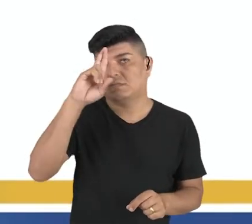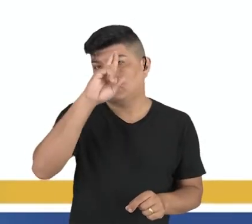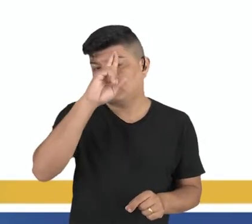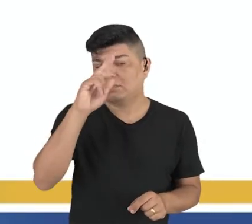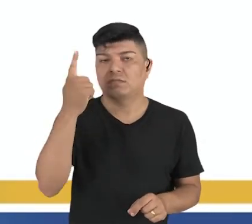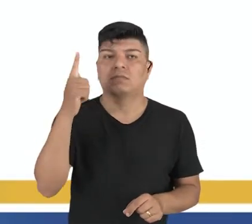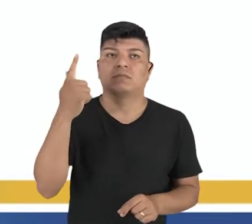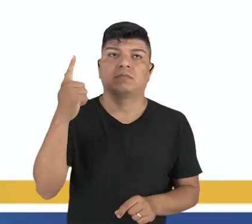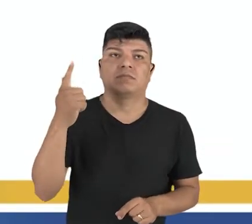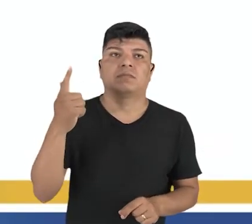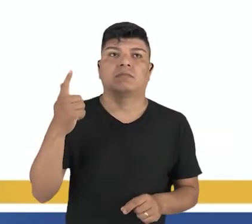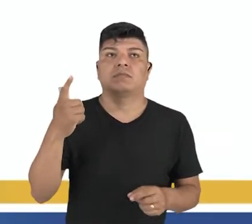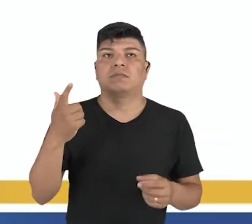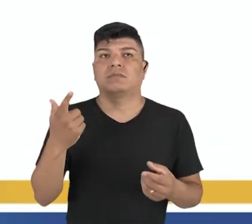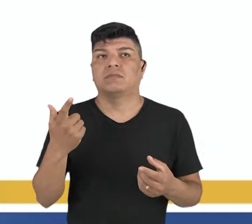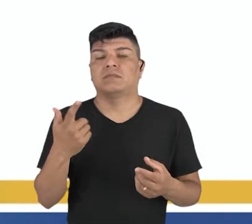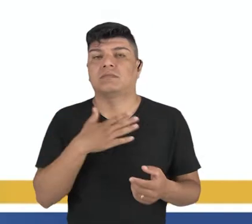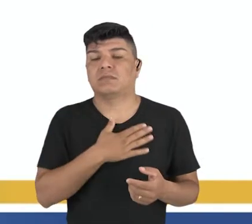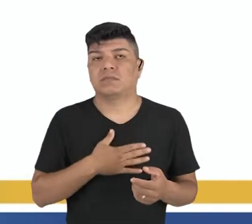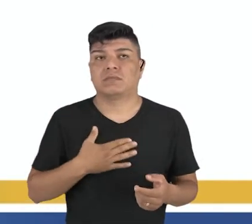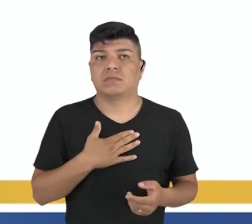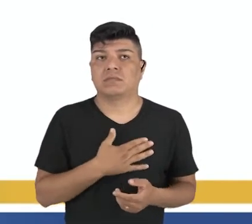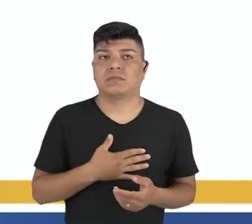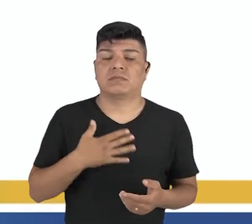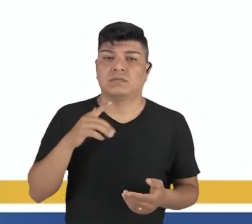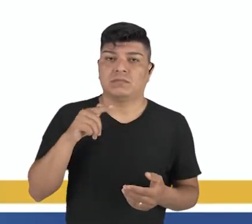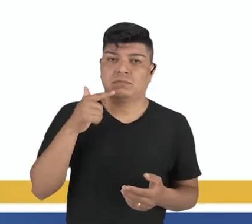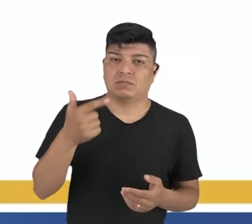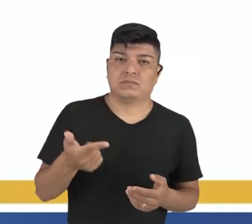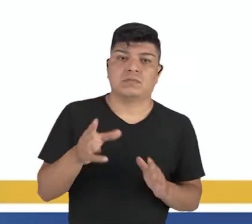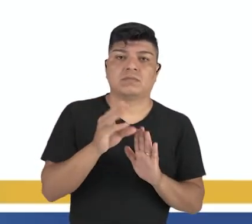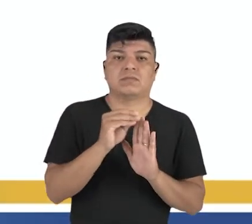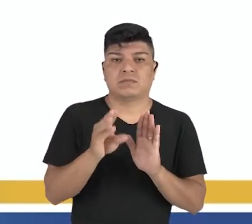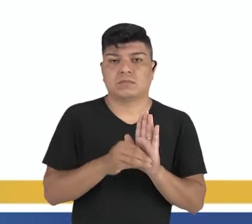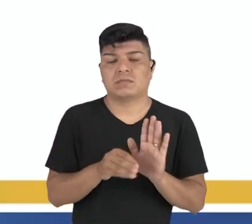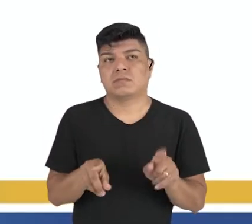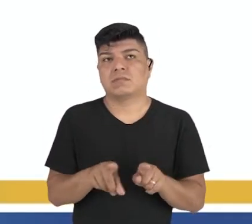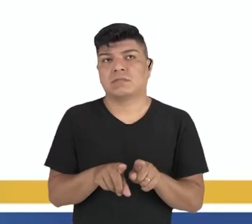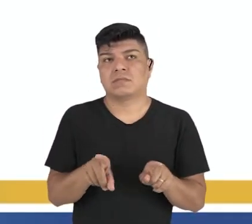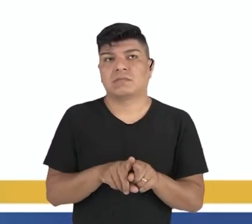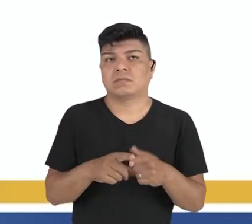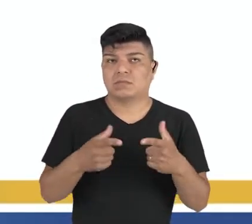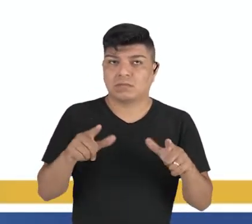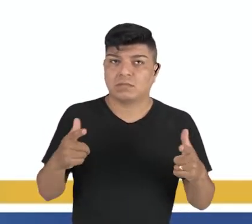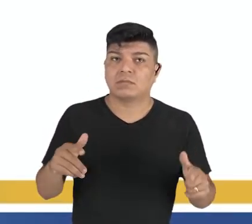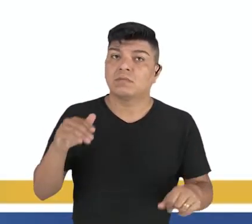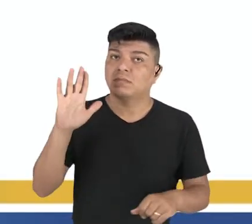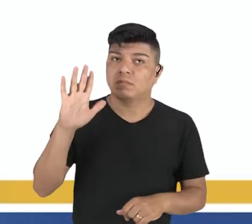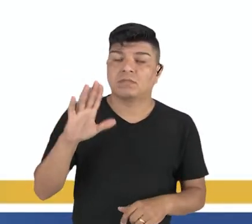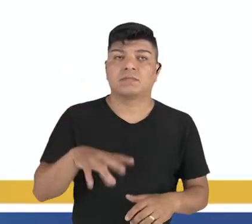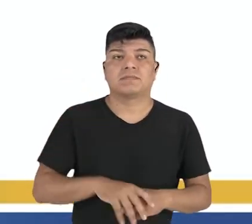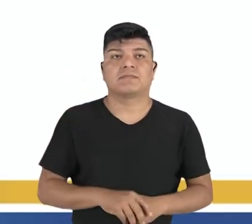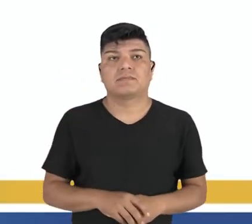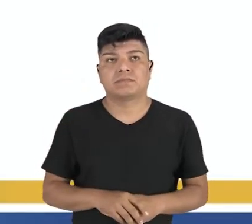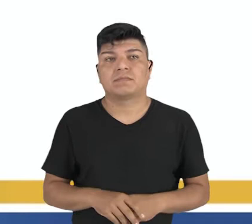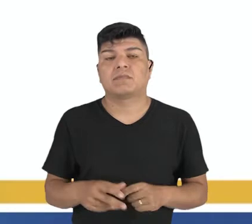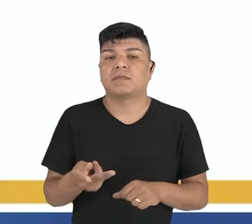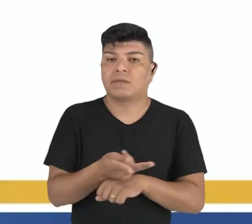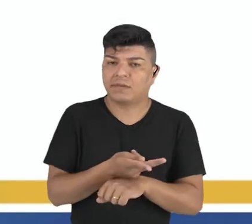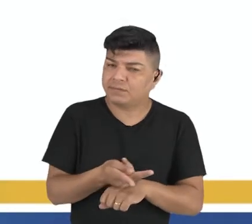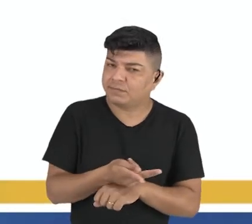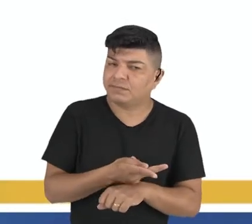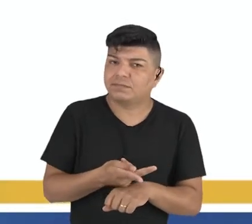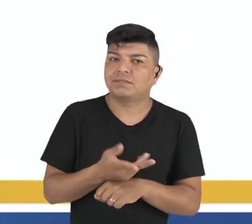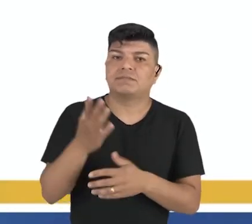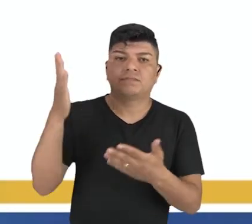a geografia. Quem gosta de outros conteúdos mais amplos, procura, cara.